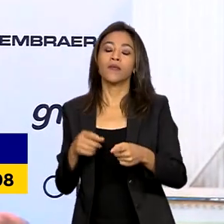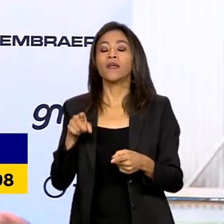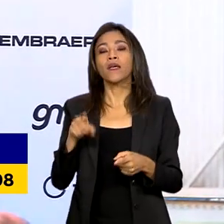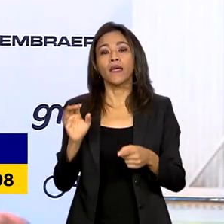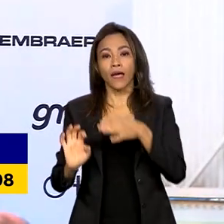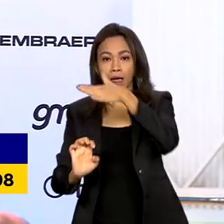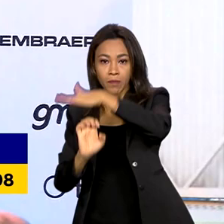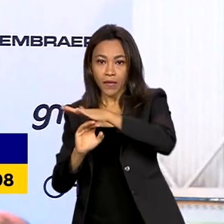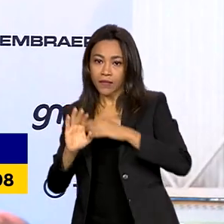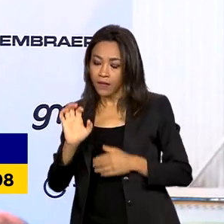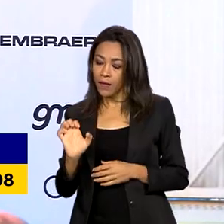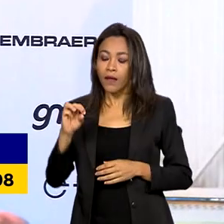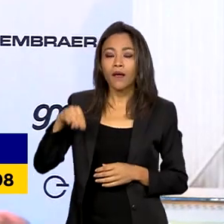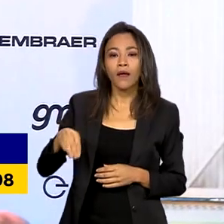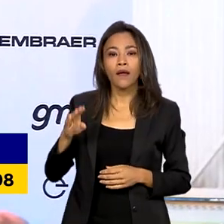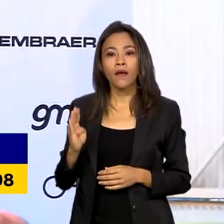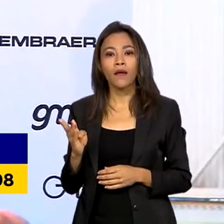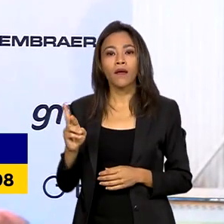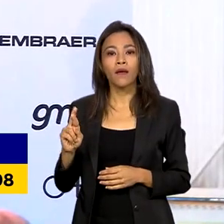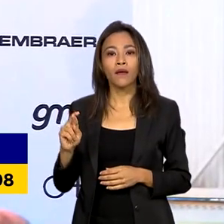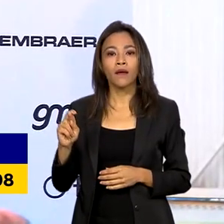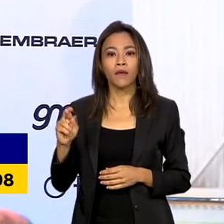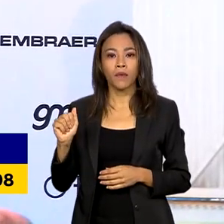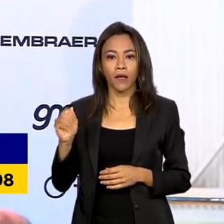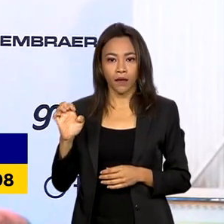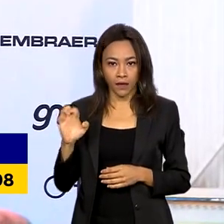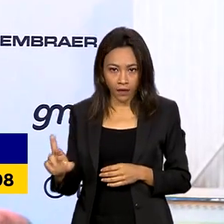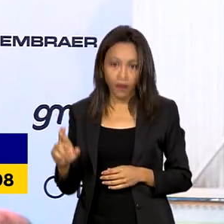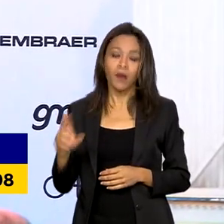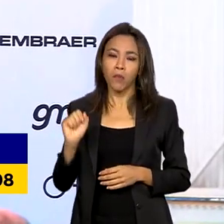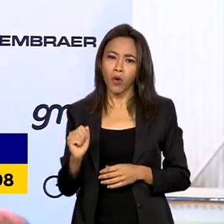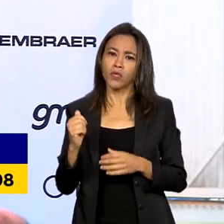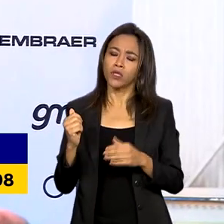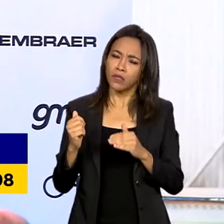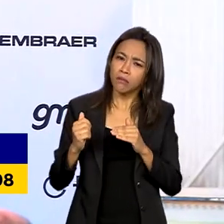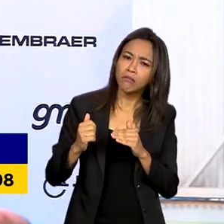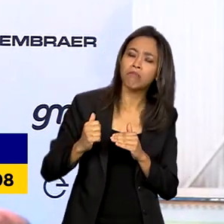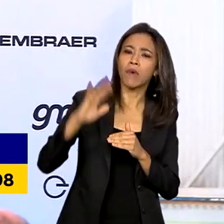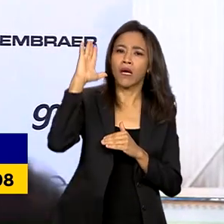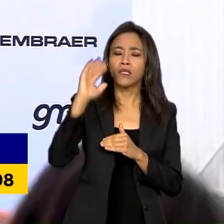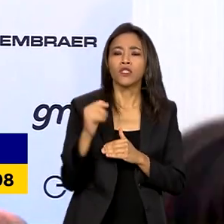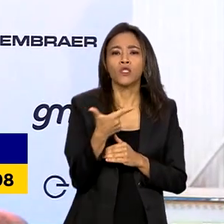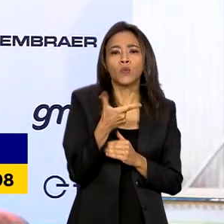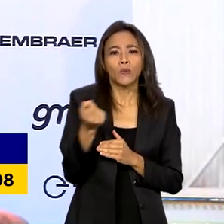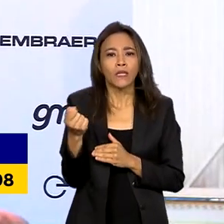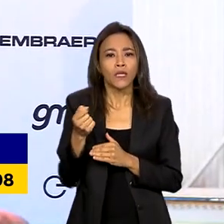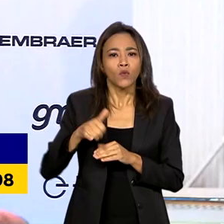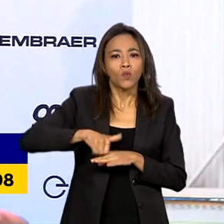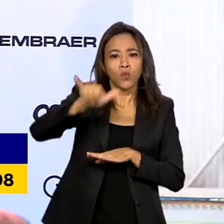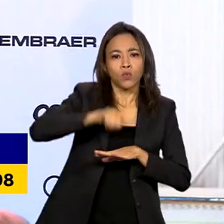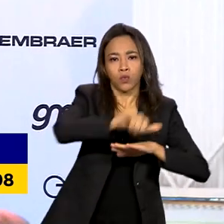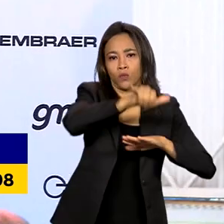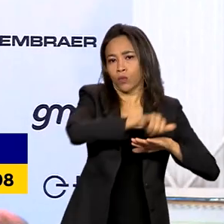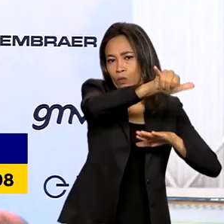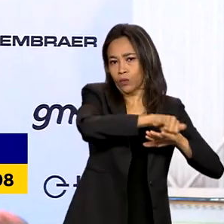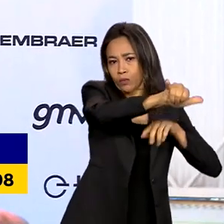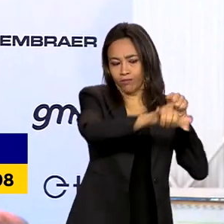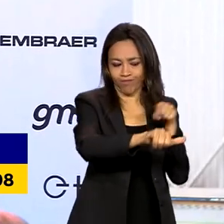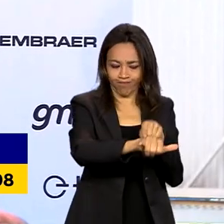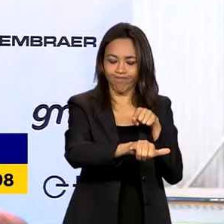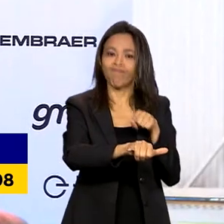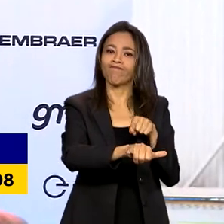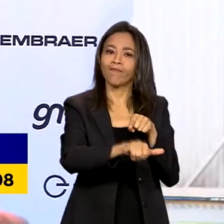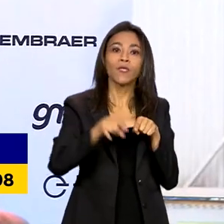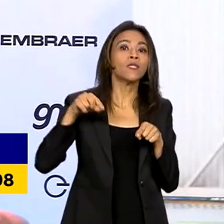vendido no mercado internacional pode ultrapassar 200 unidades. Isso significa um